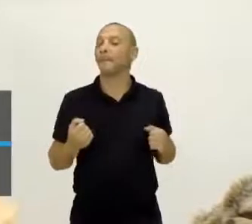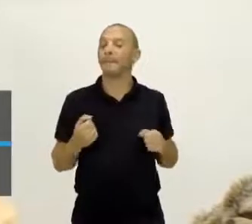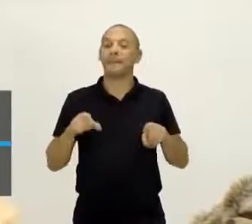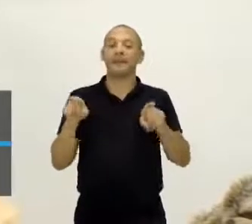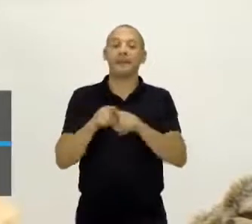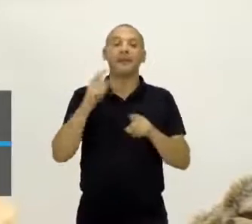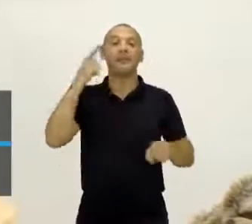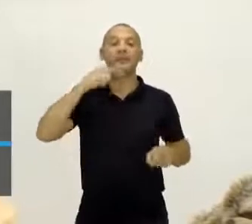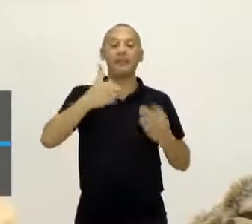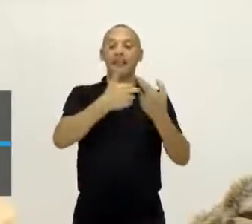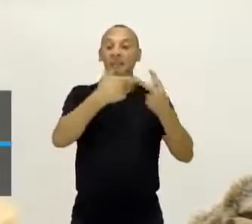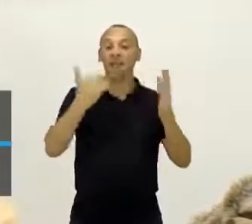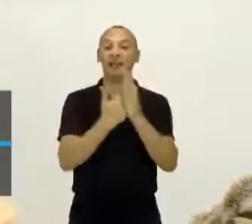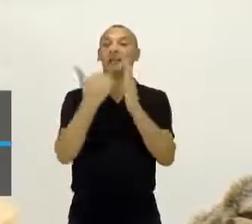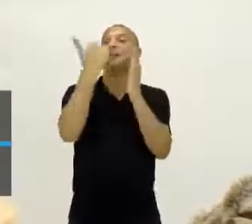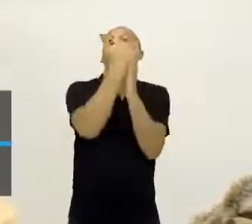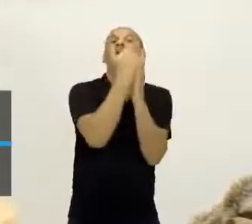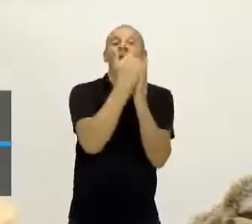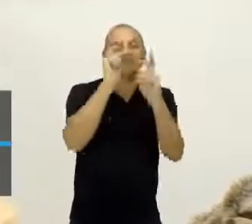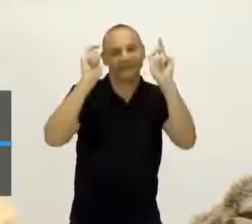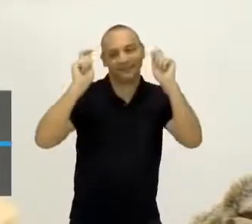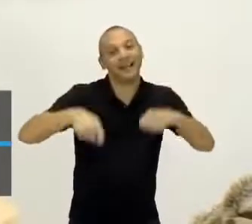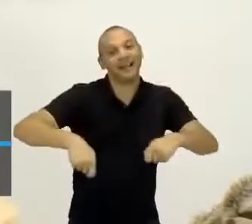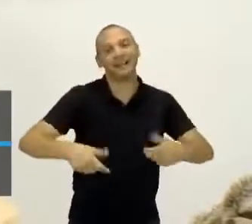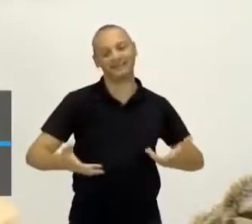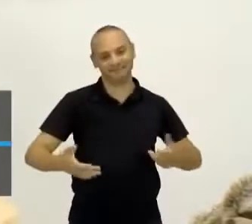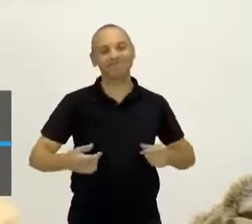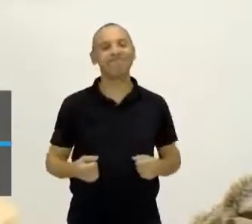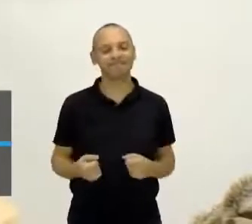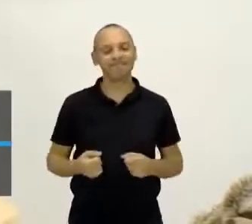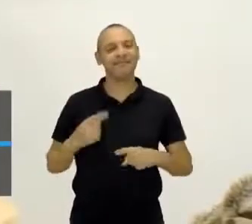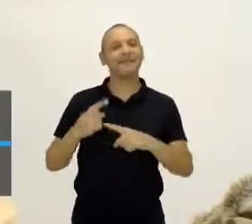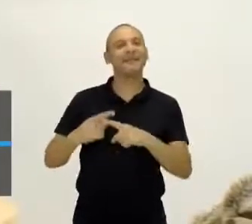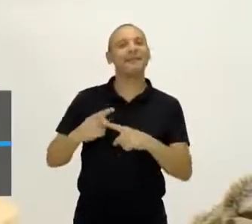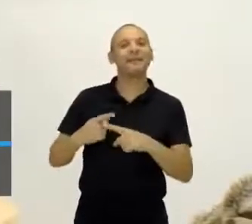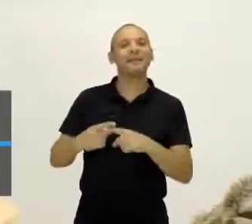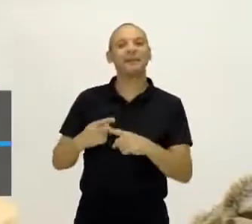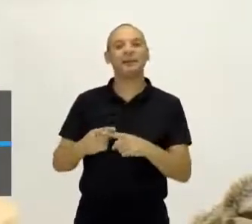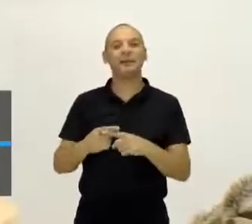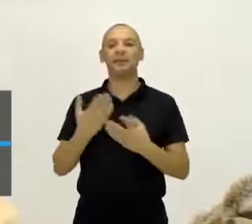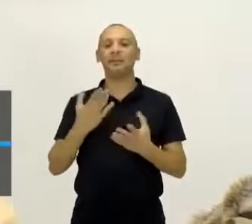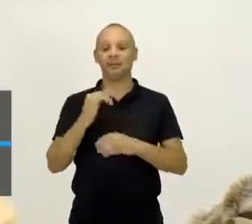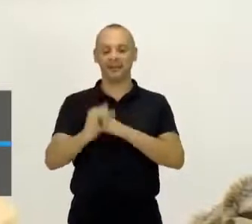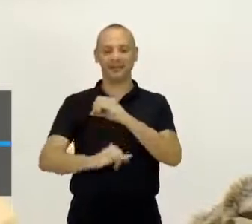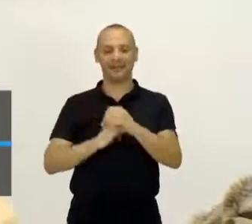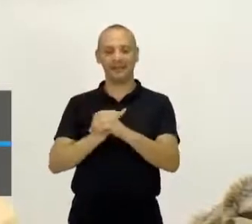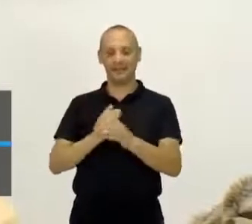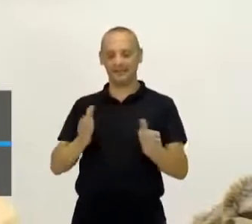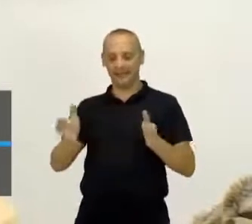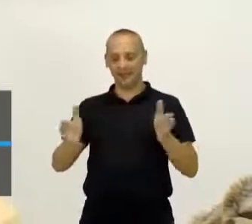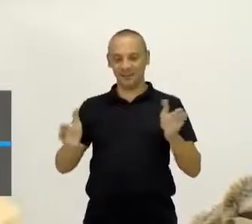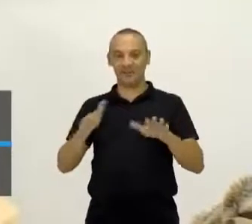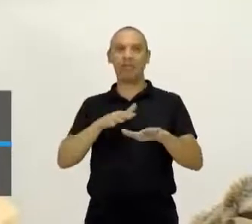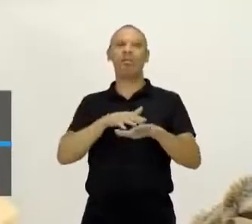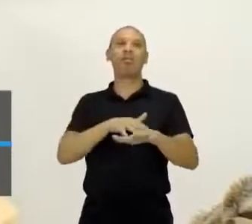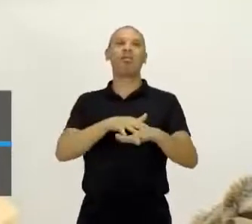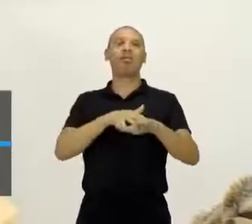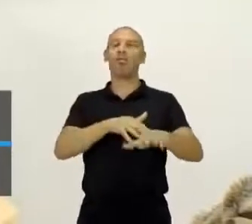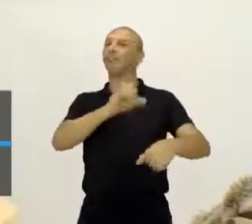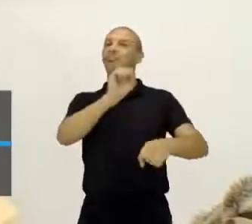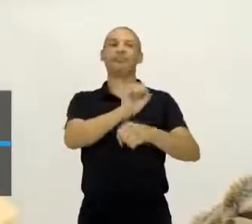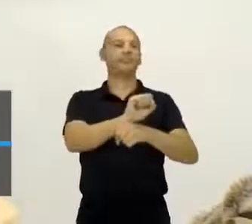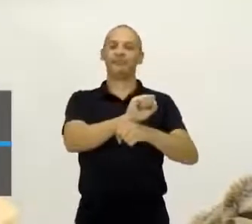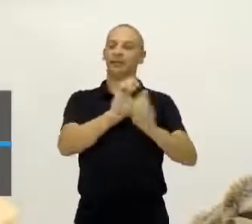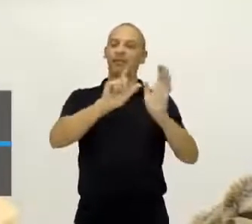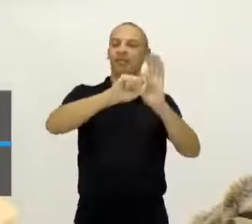consegue fazer mais coisas muitas vezes também. Verdade. Né? Por conta do período aí de trânsito, né? Que a gente